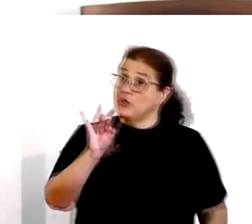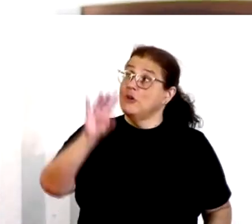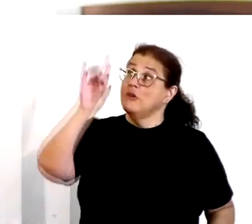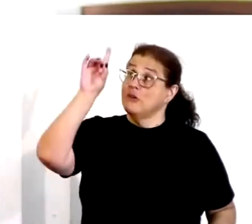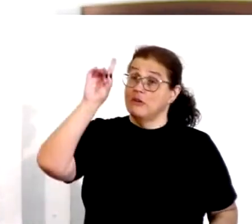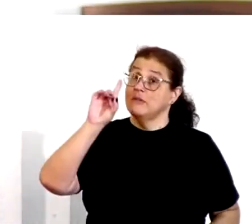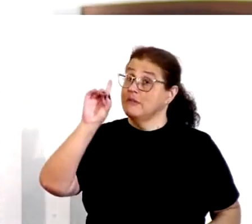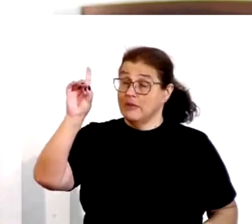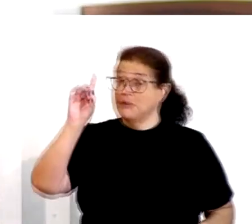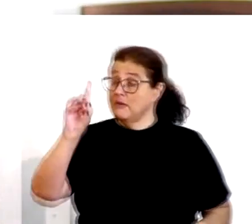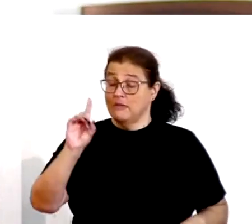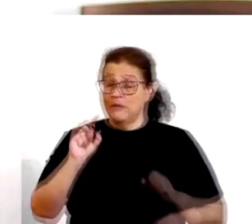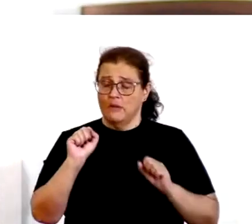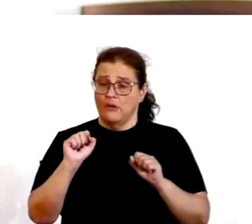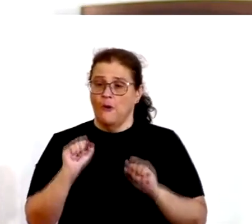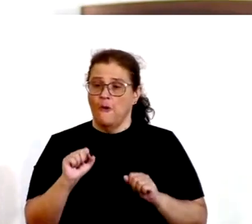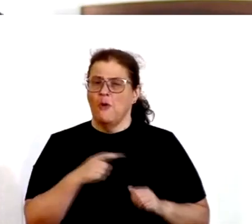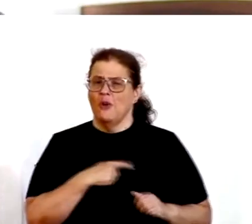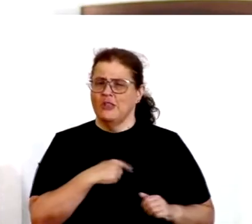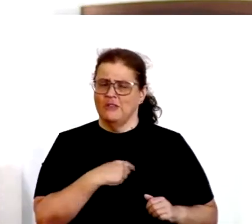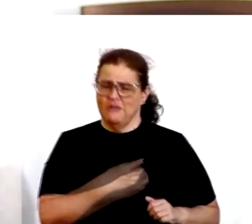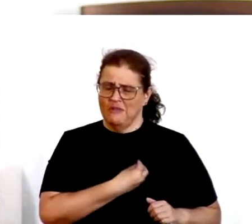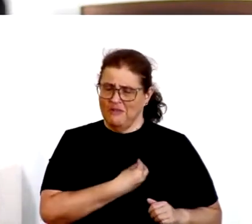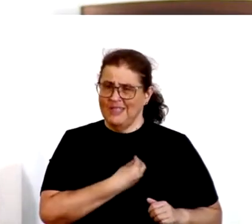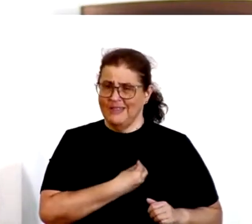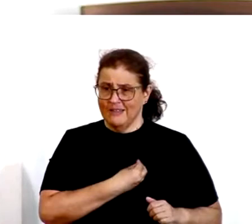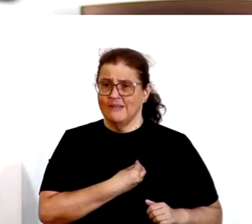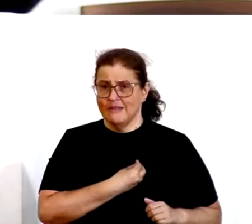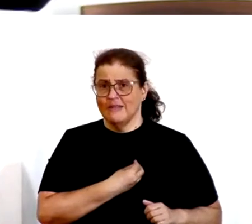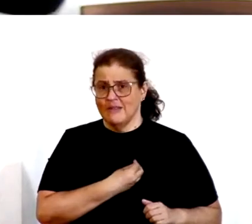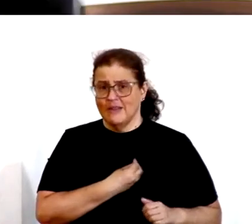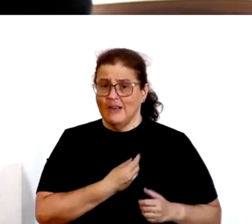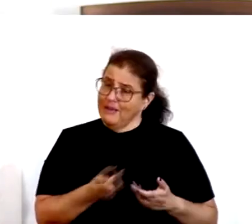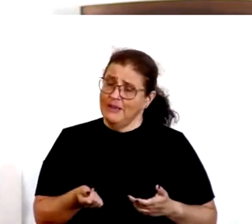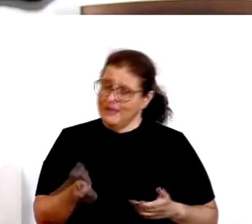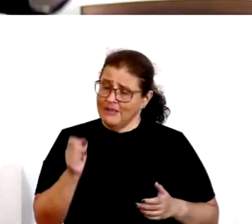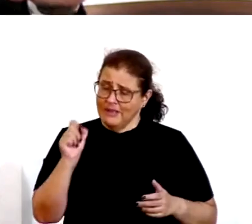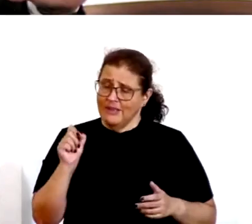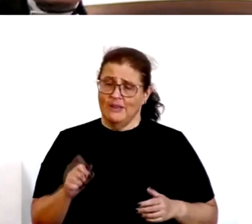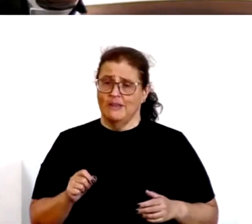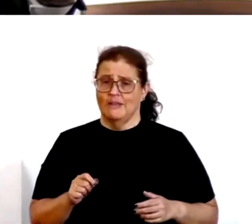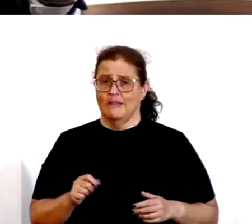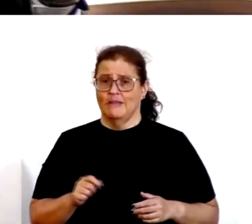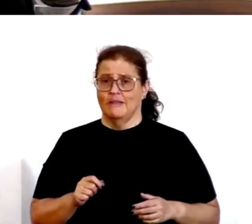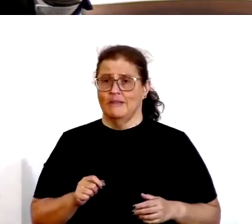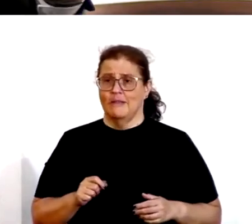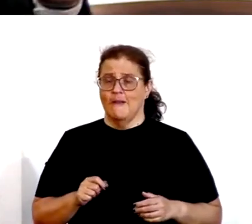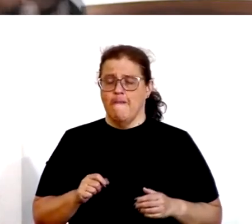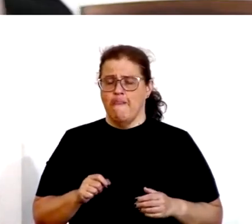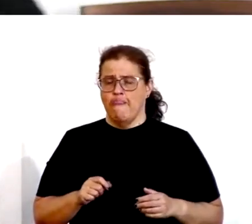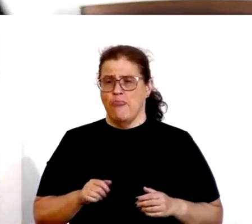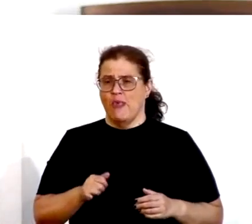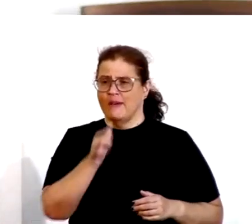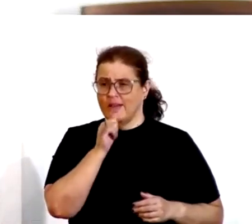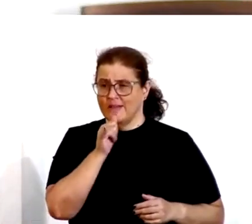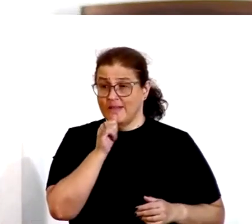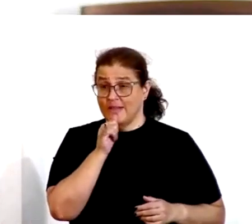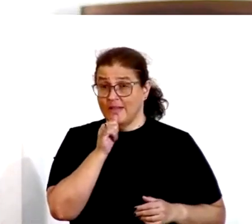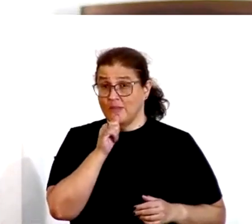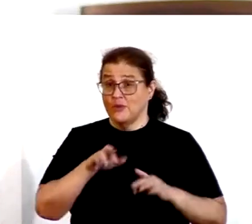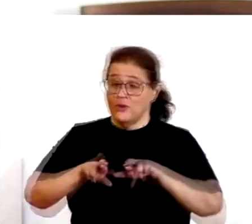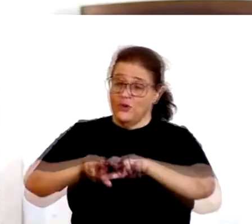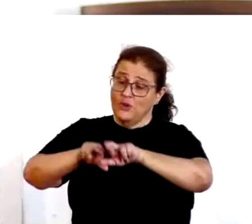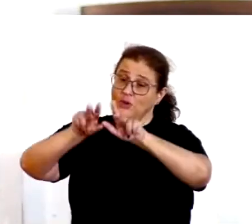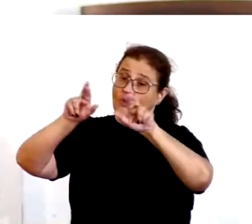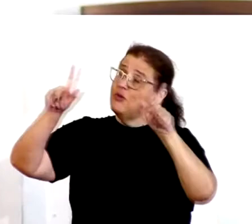não comprou vocês e transformou vocês para vocês seguirem modelos sem Deus. Deus fez tudo